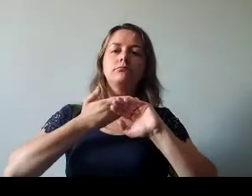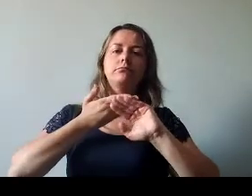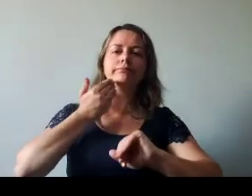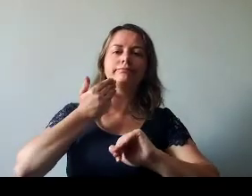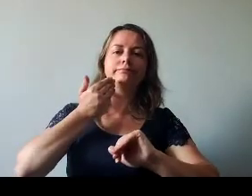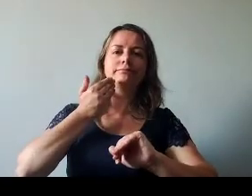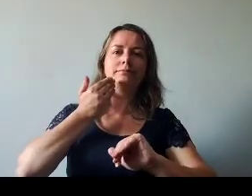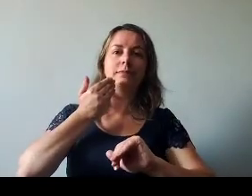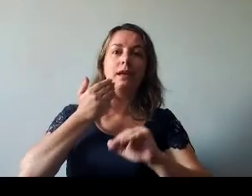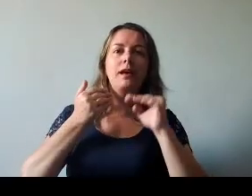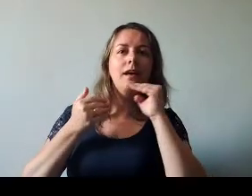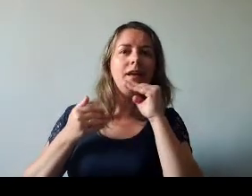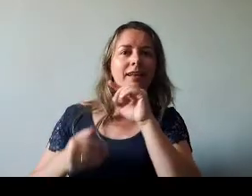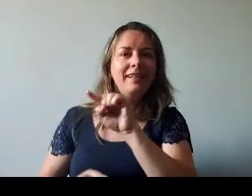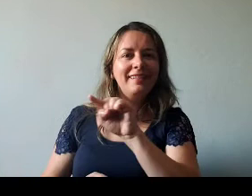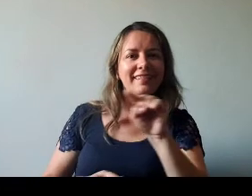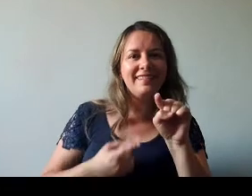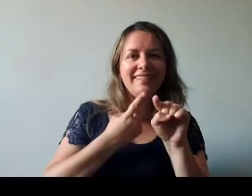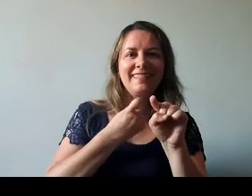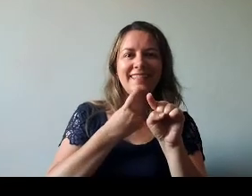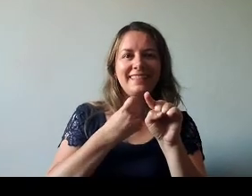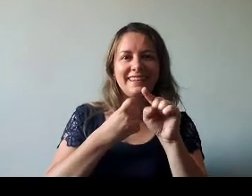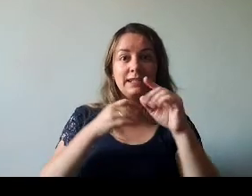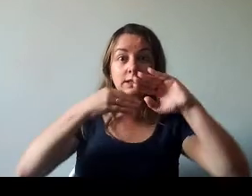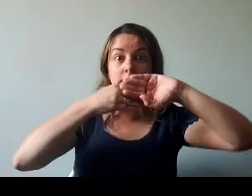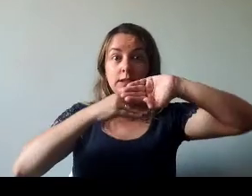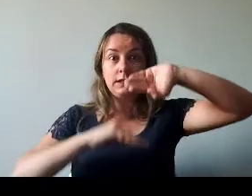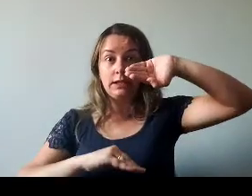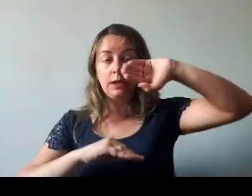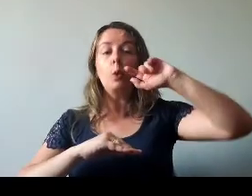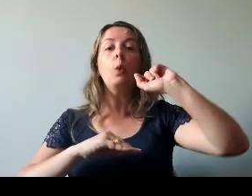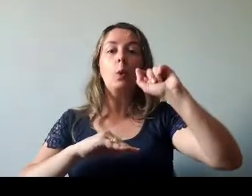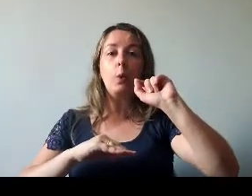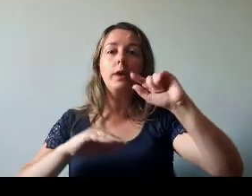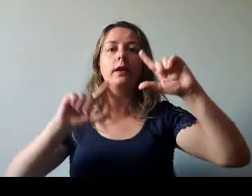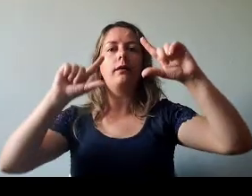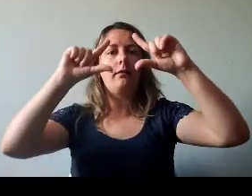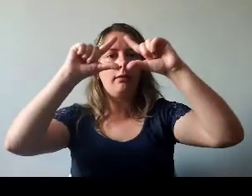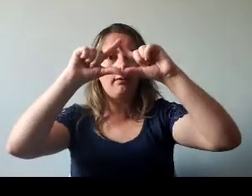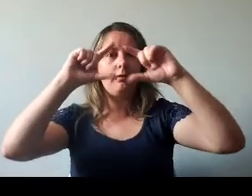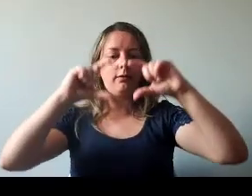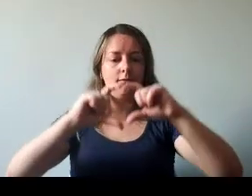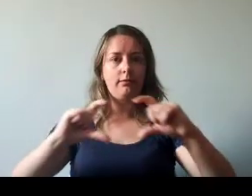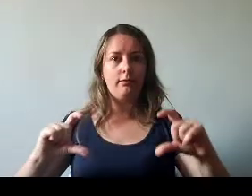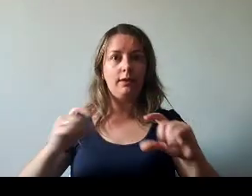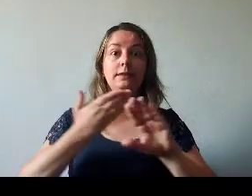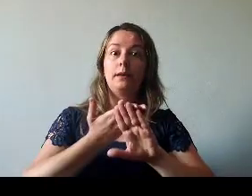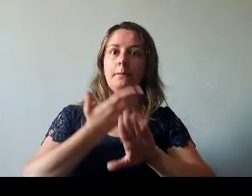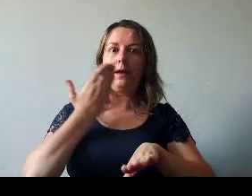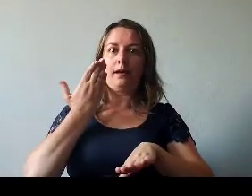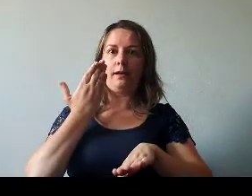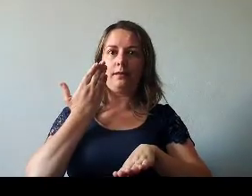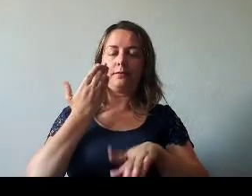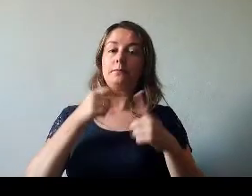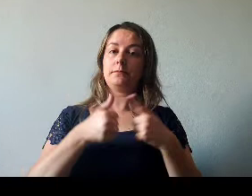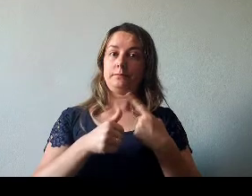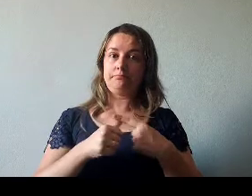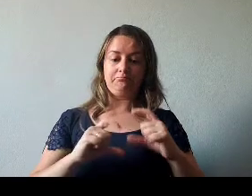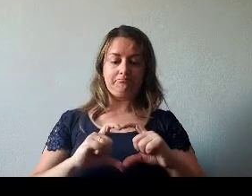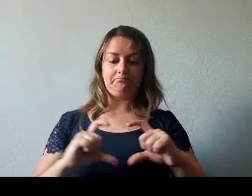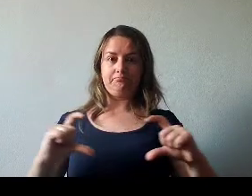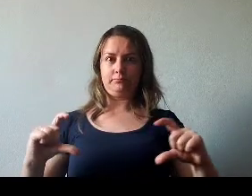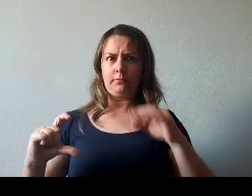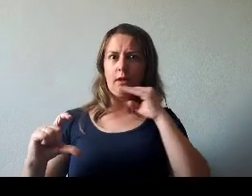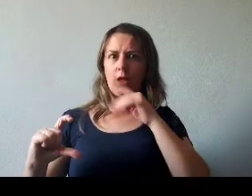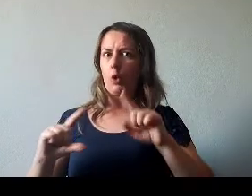ó, porque aí vai fazer em duas partes aqui, ó. Vou fazer a área do retângulo, não é quadrado não, hein,